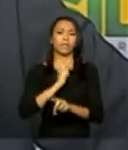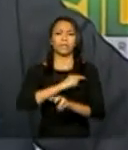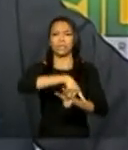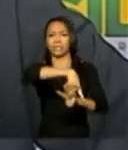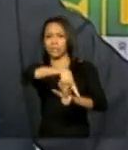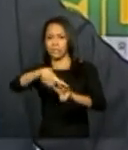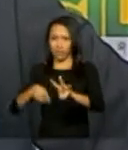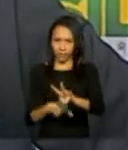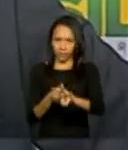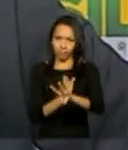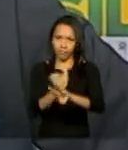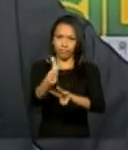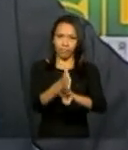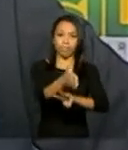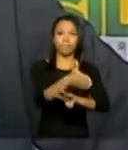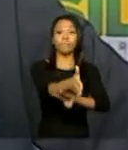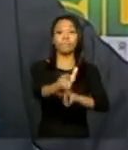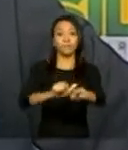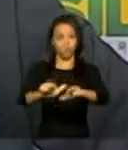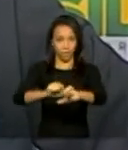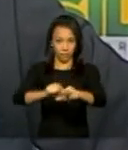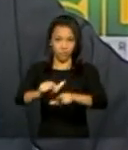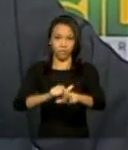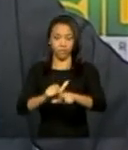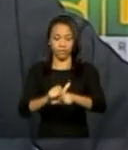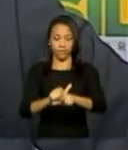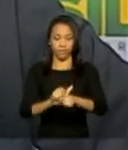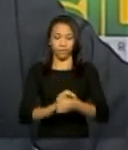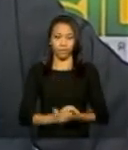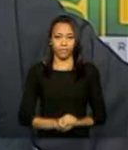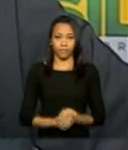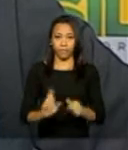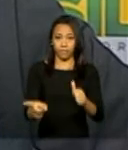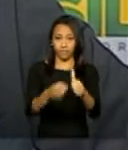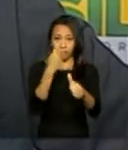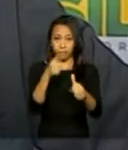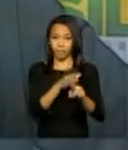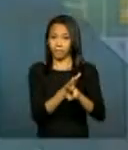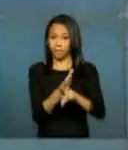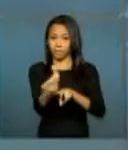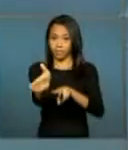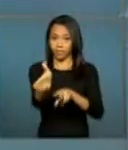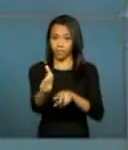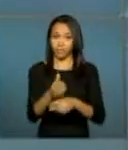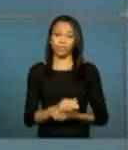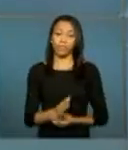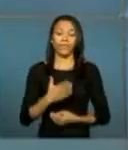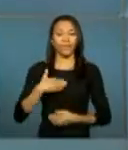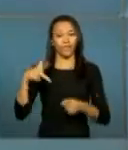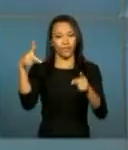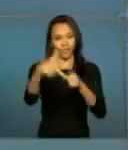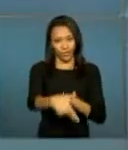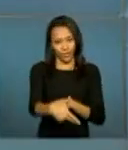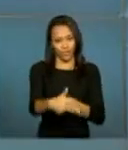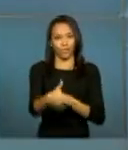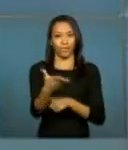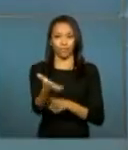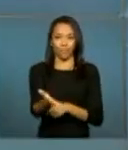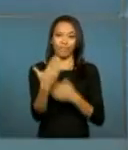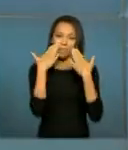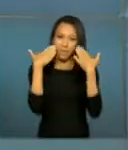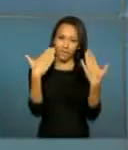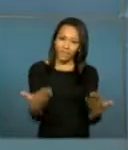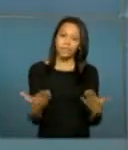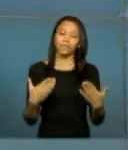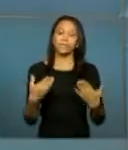3 importantes frentes de avanço. Primeiro, Nós interrompemos aí o trecho da apresentação